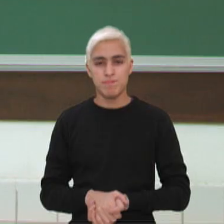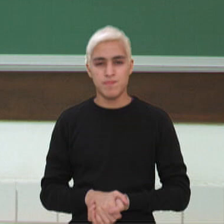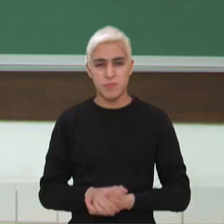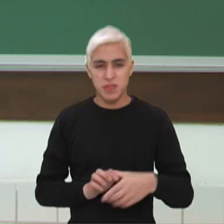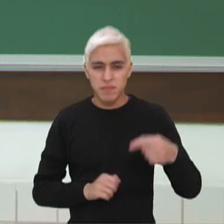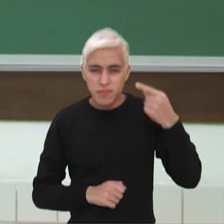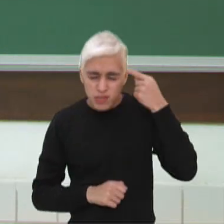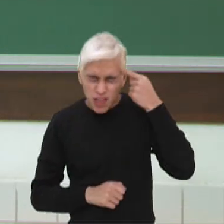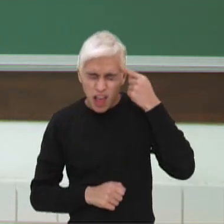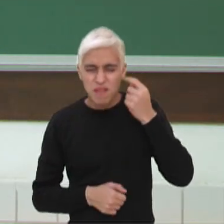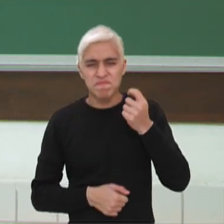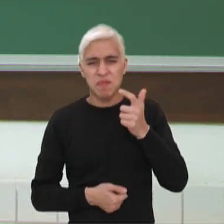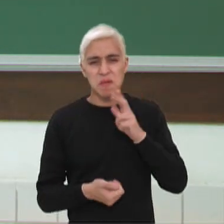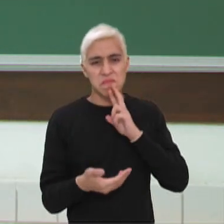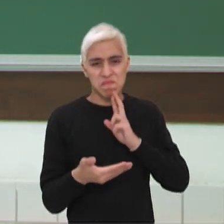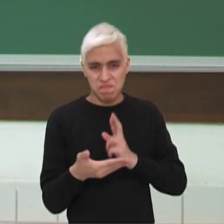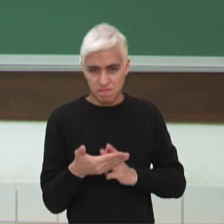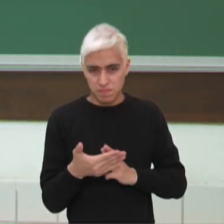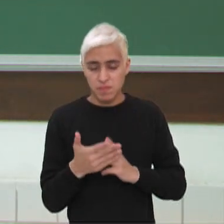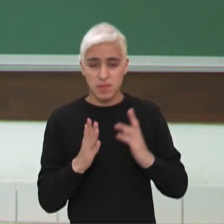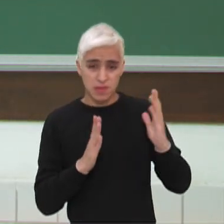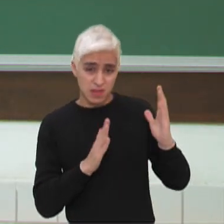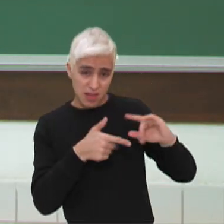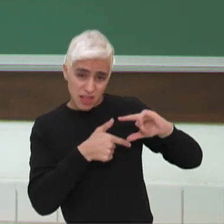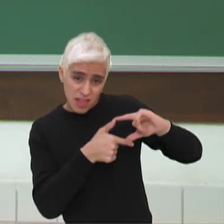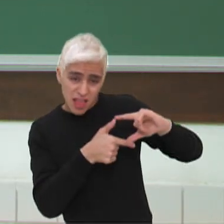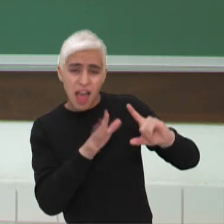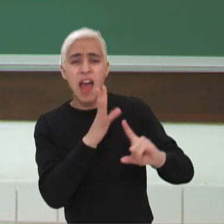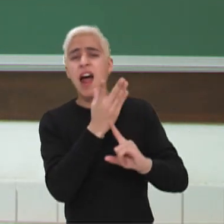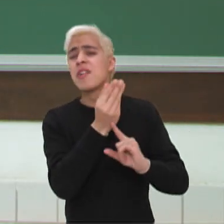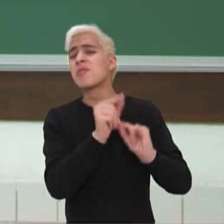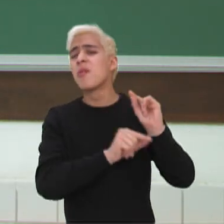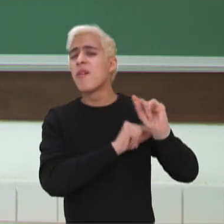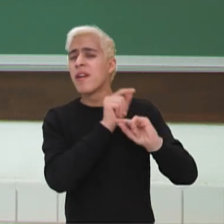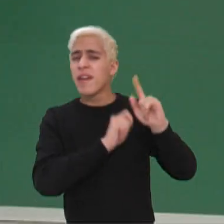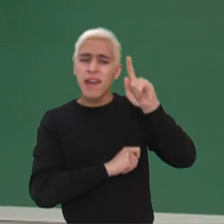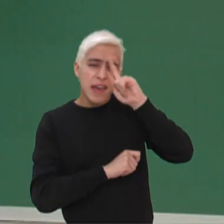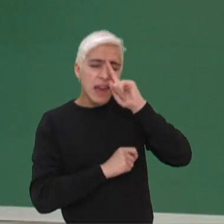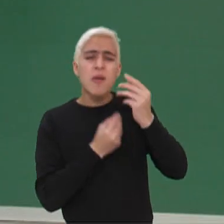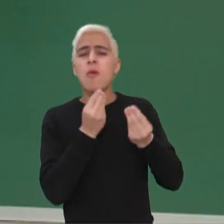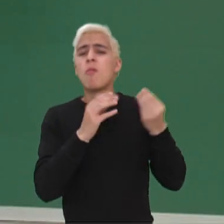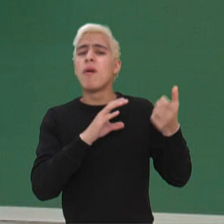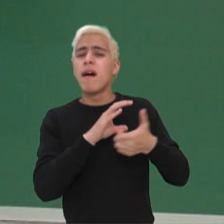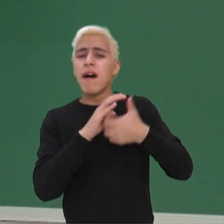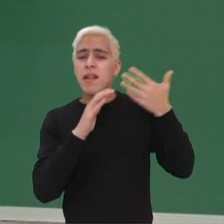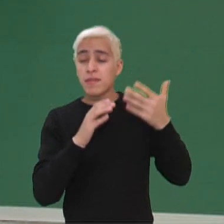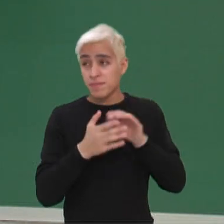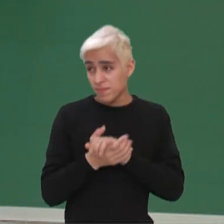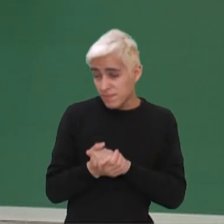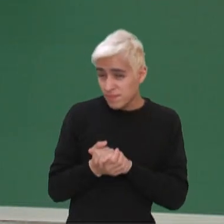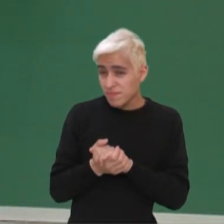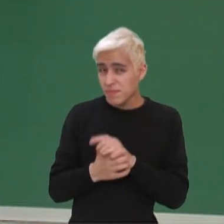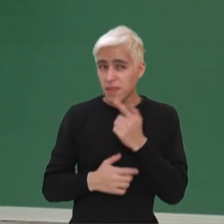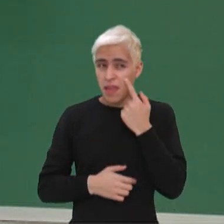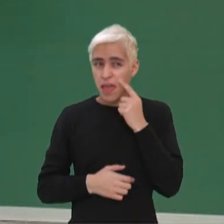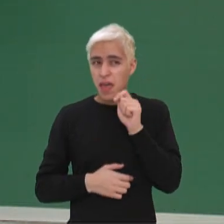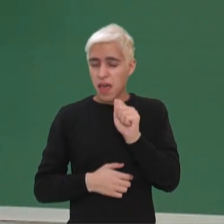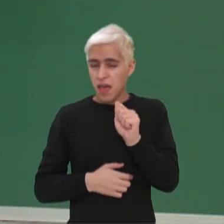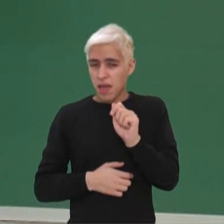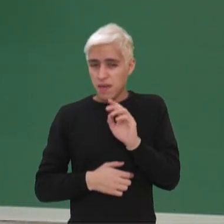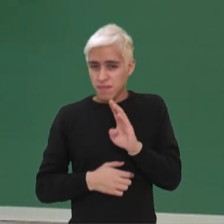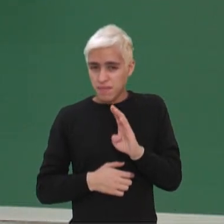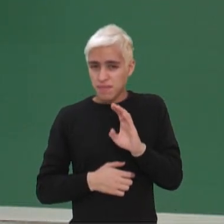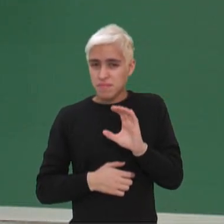Pensaram na resposta? Então vamos lá. Na era clássica da arte grega, vemos nas esculturas qual característica? Harmonia,